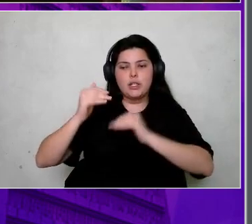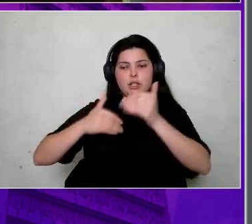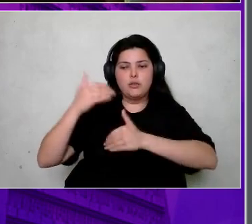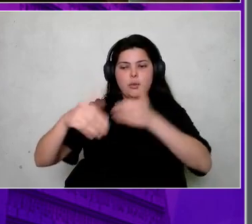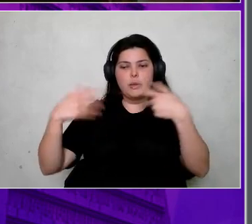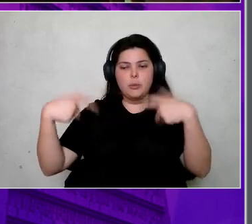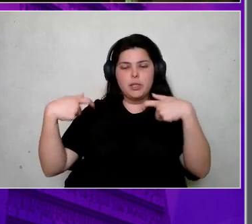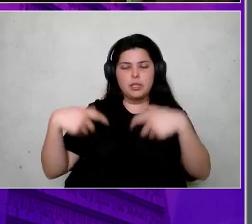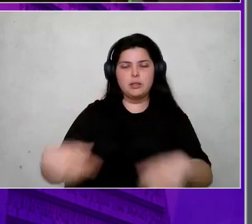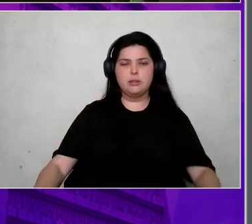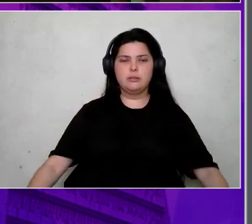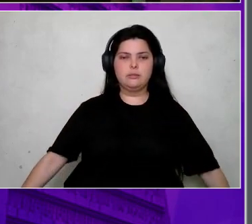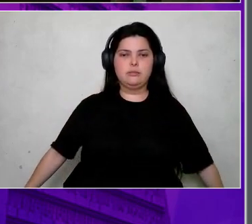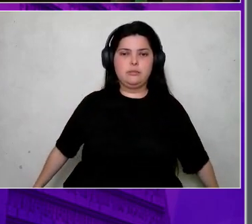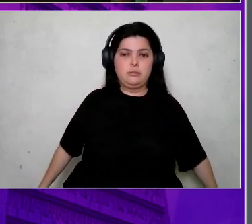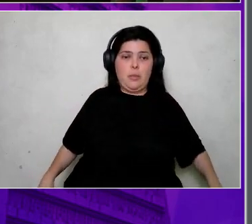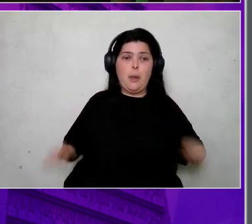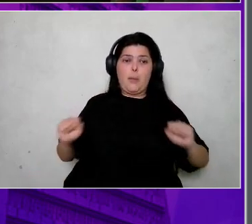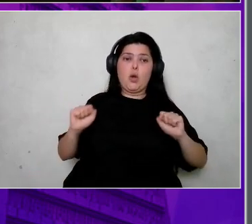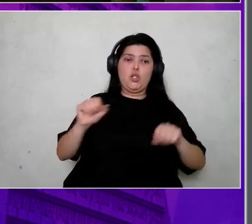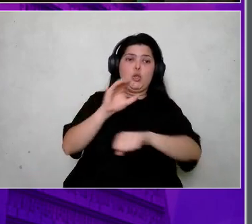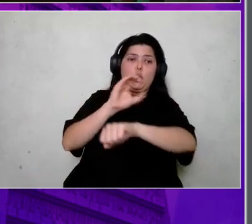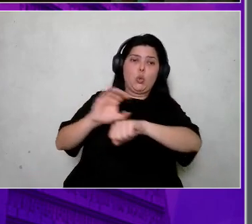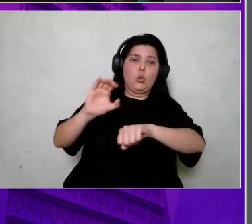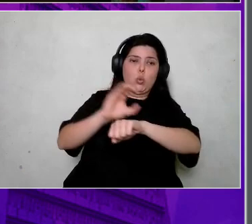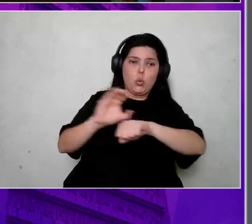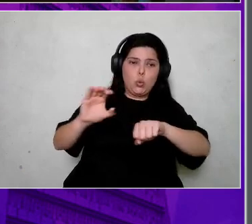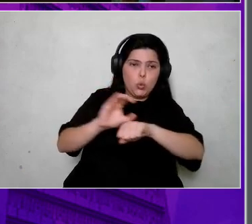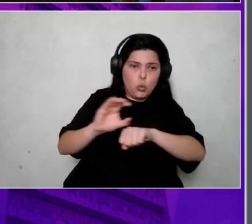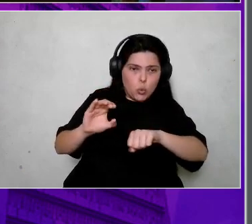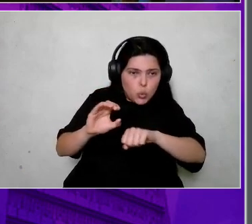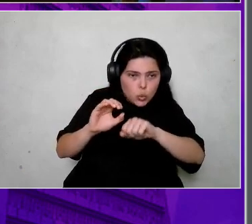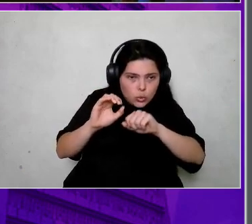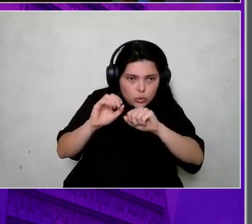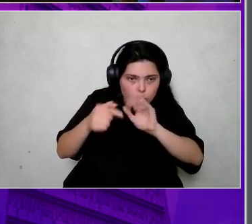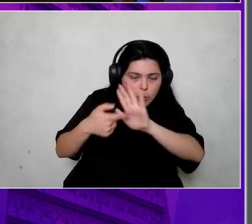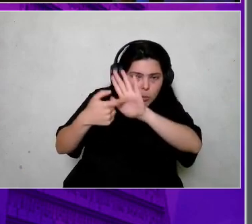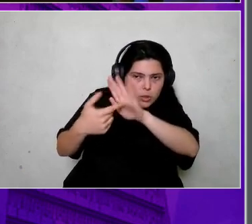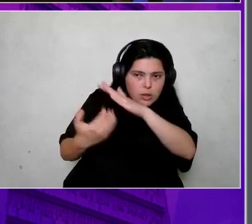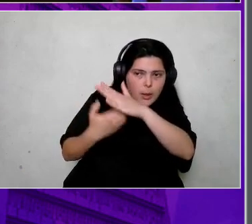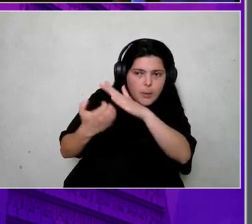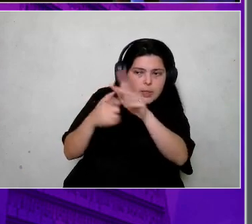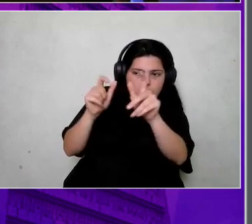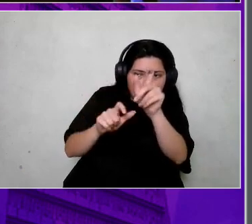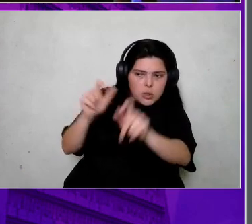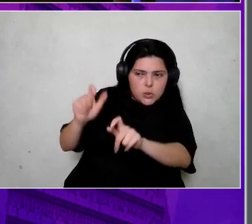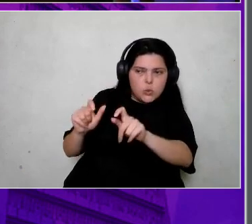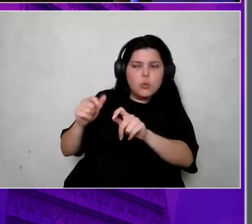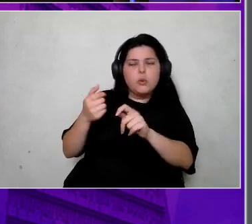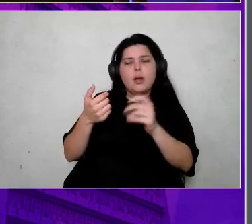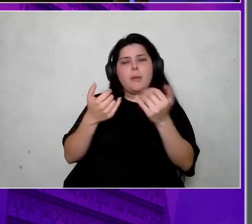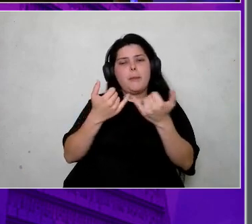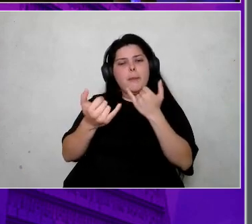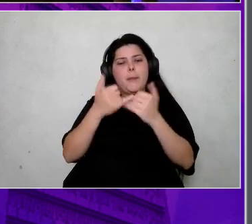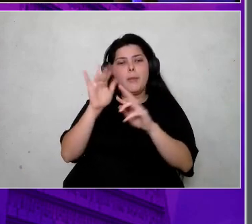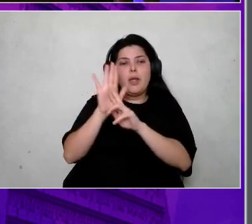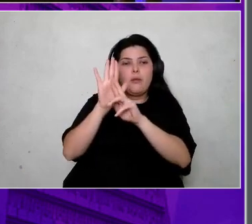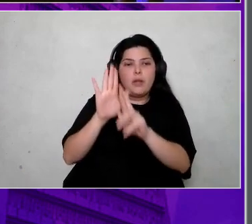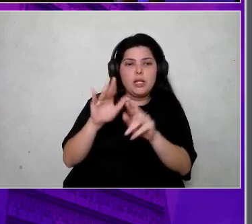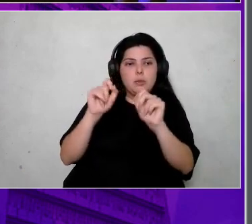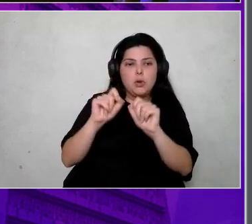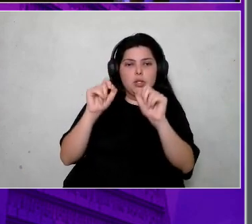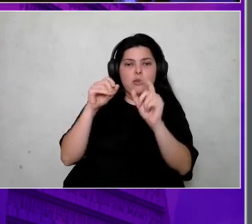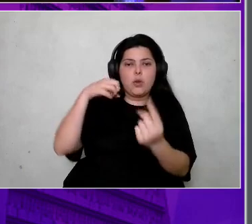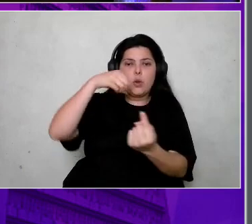ser treinamento, eu posso apontar dentro da empresa pessoas que são exemplos que ela pode fazer coach, pode